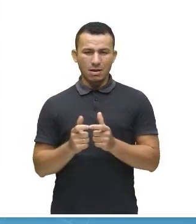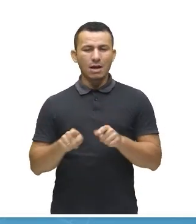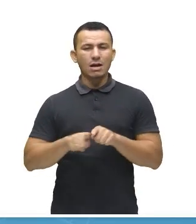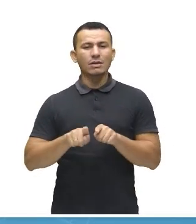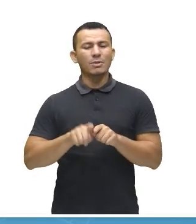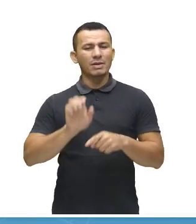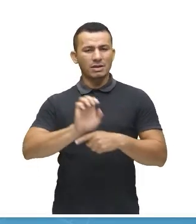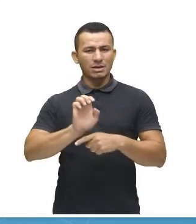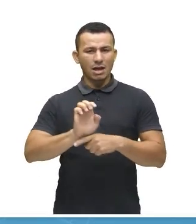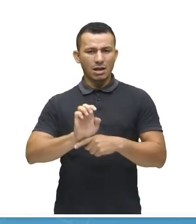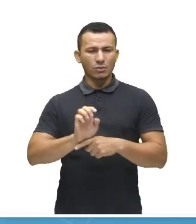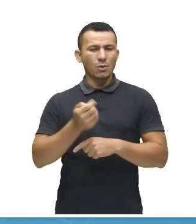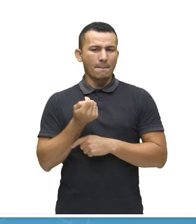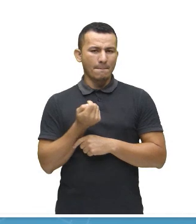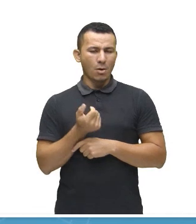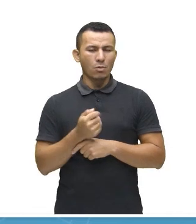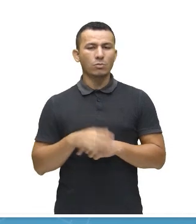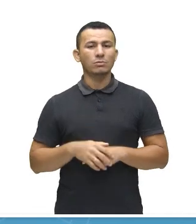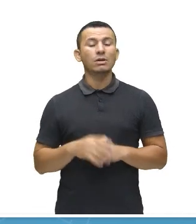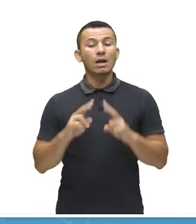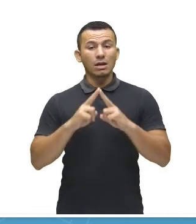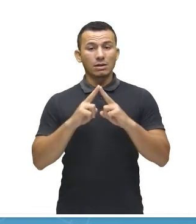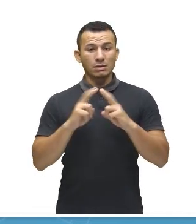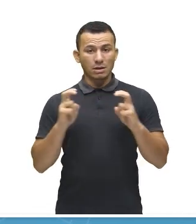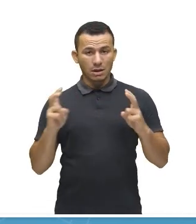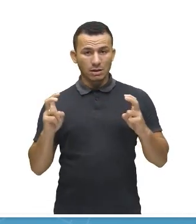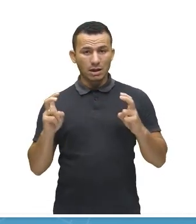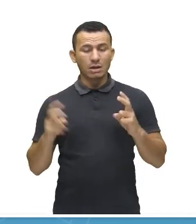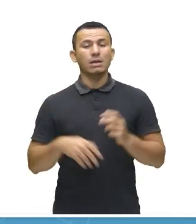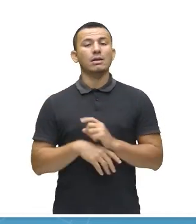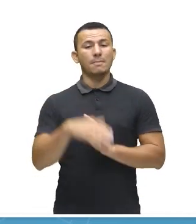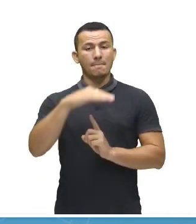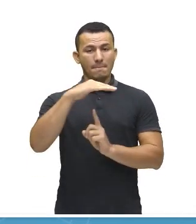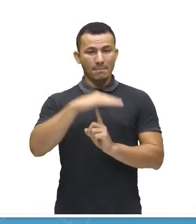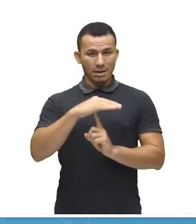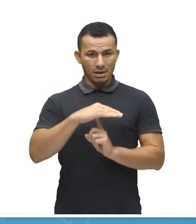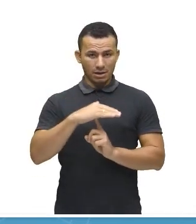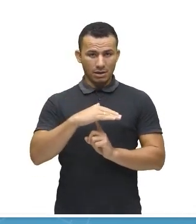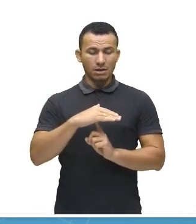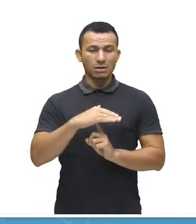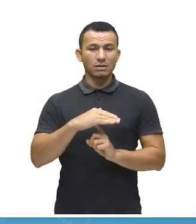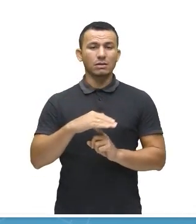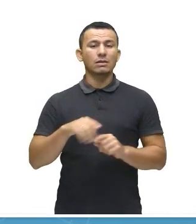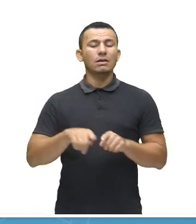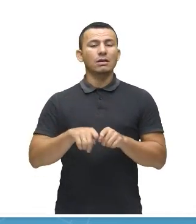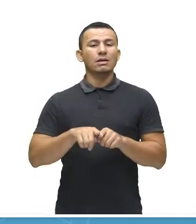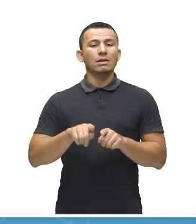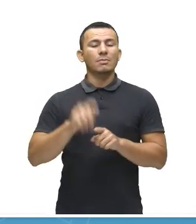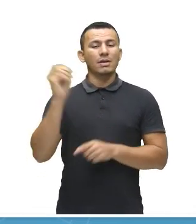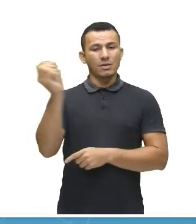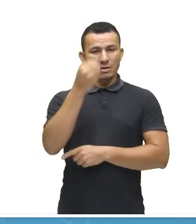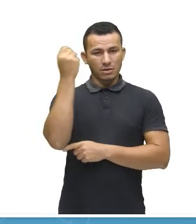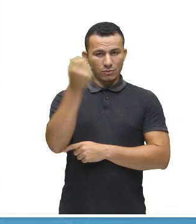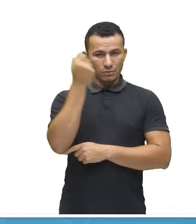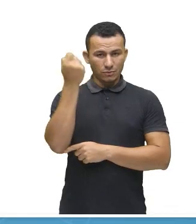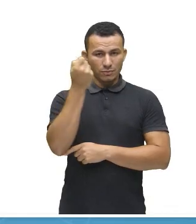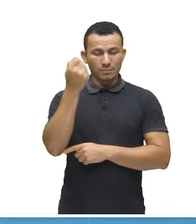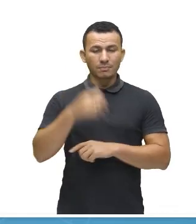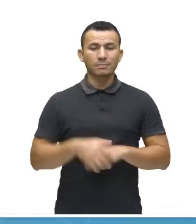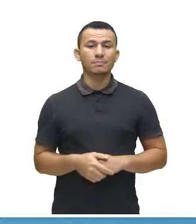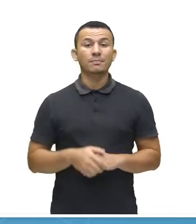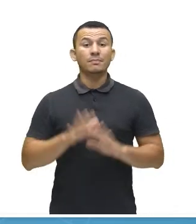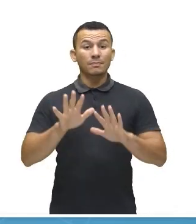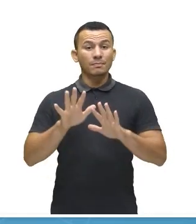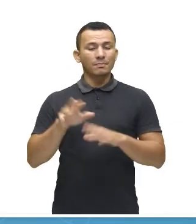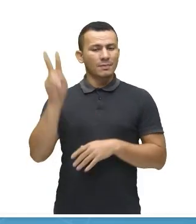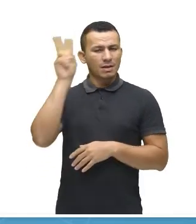de estados, tá? Com Santa Catarina, Paraná e o Rio Grande do Sul. E aí, só lembrando que